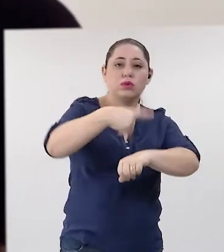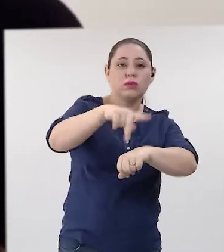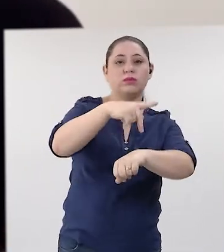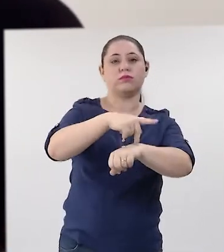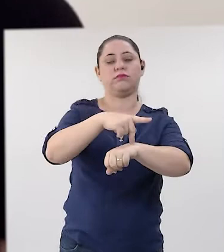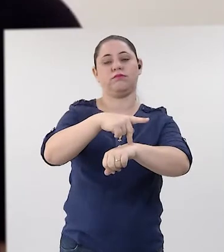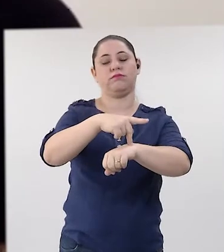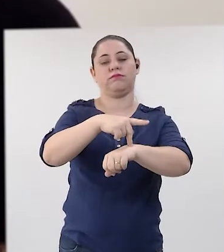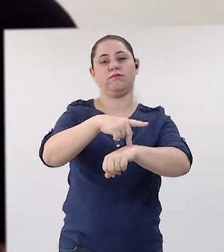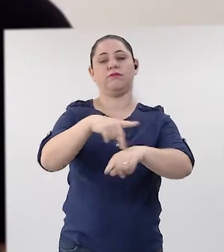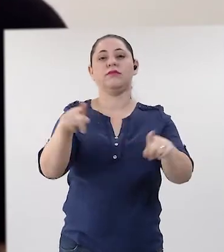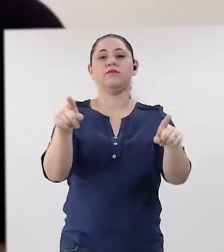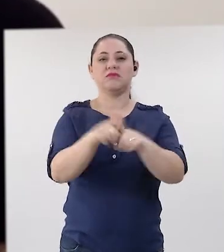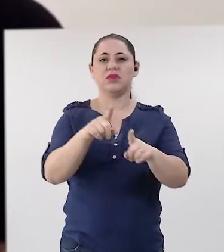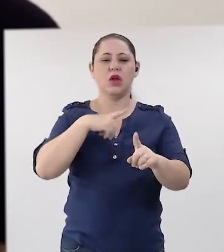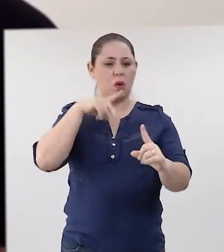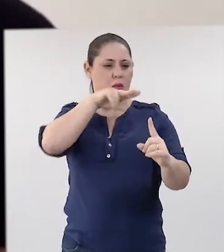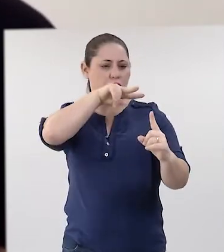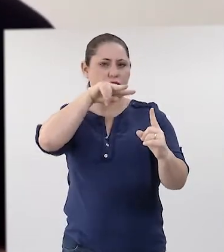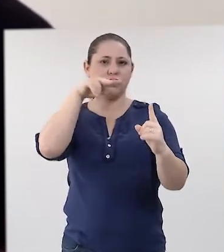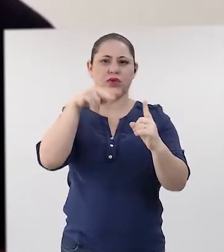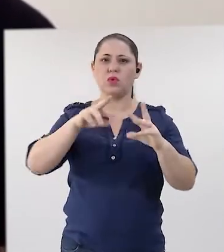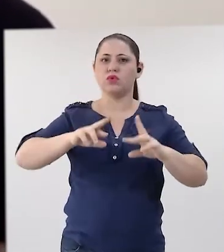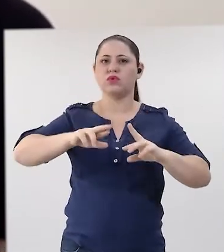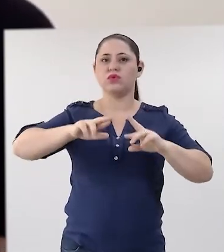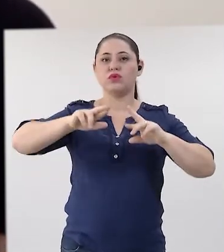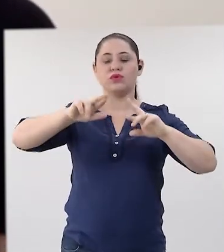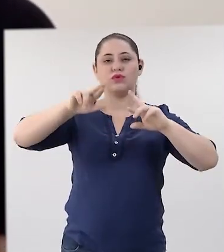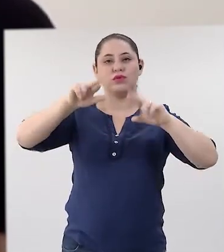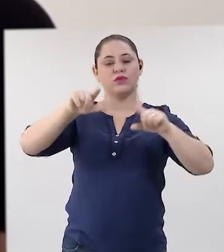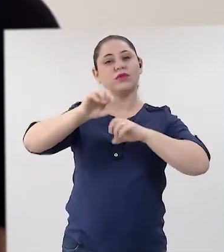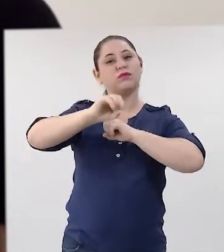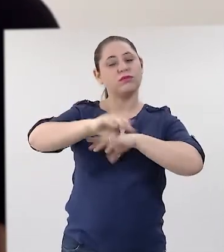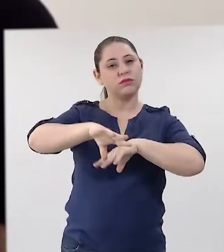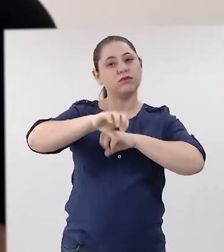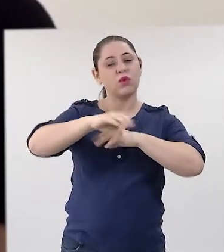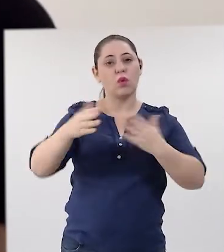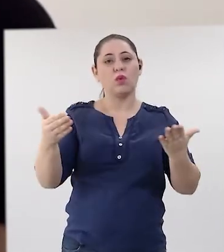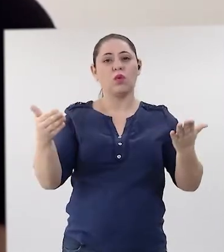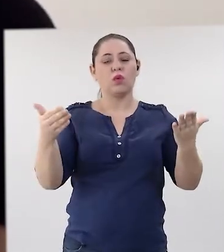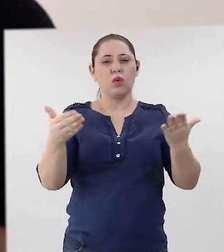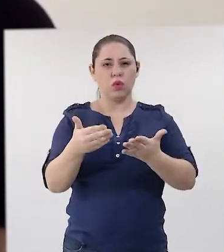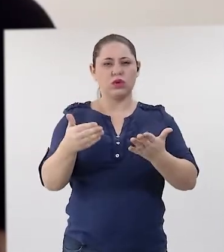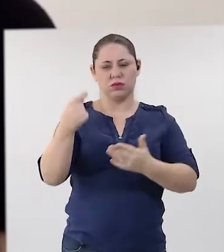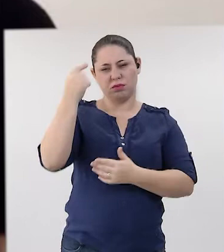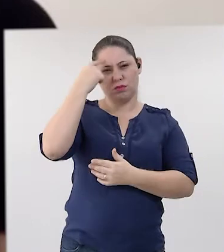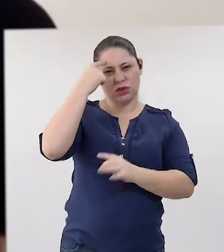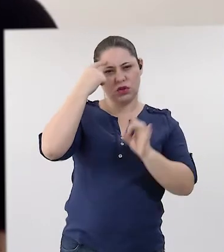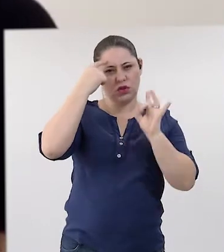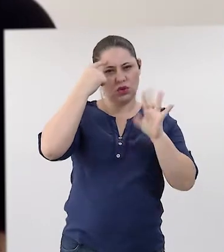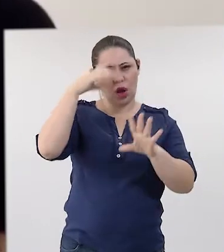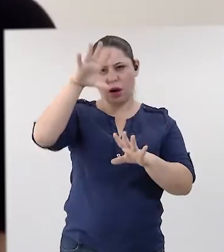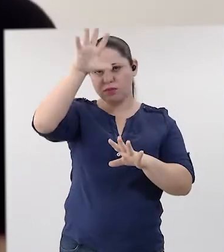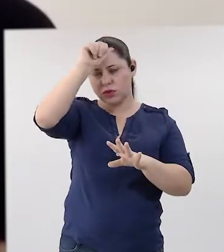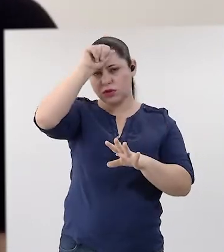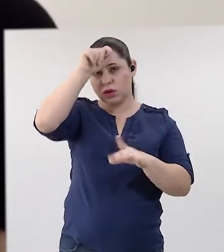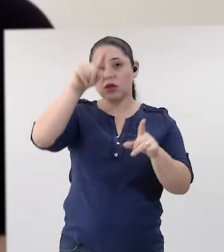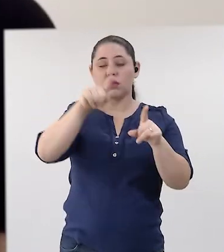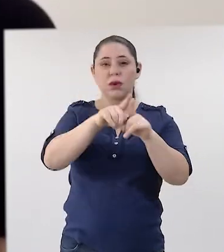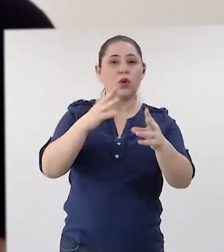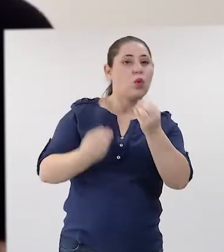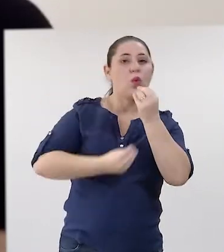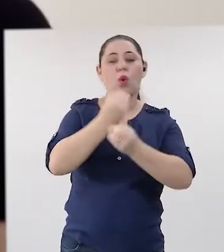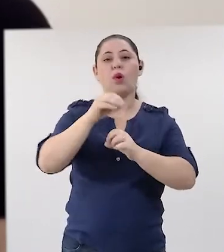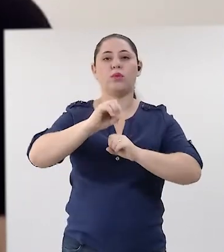estado deles, do país deles, e eles têm uma visão totalmente diferente da educação, né? Hoje eles não pensam mais só